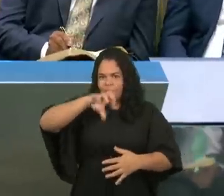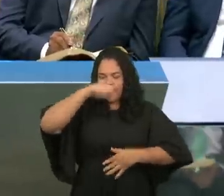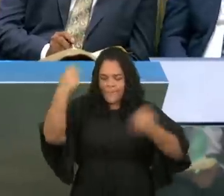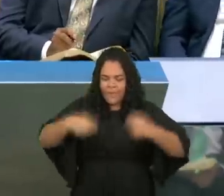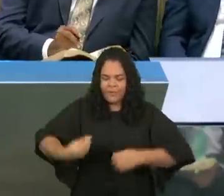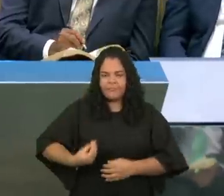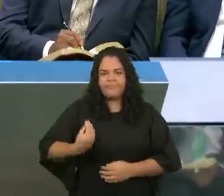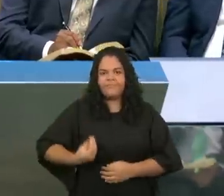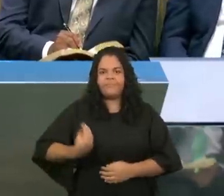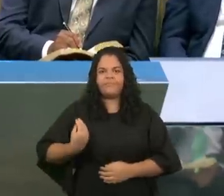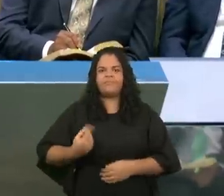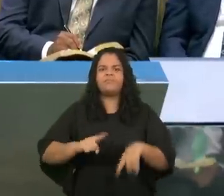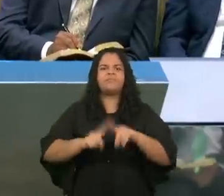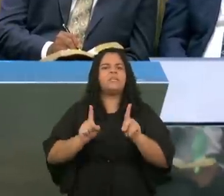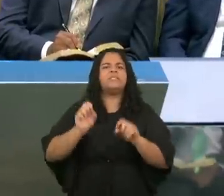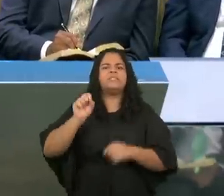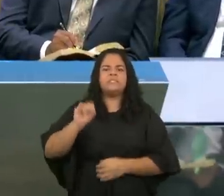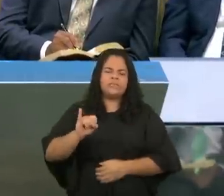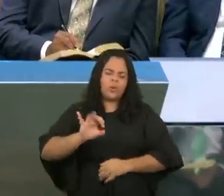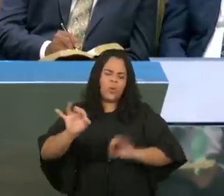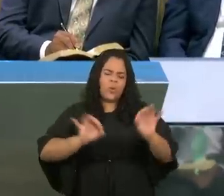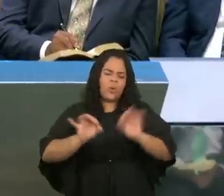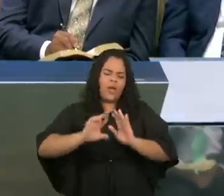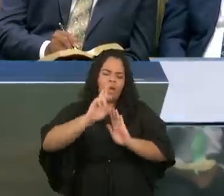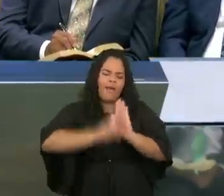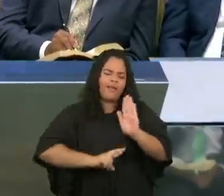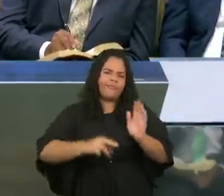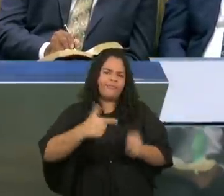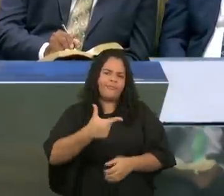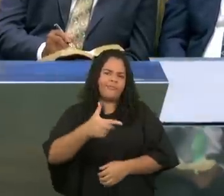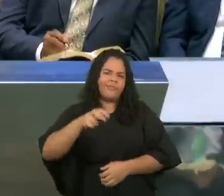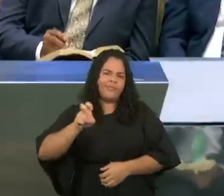haveria incêndios espontâneos.